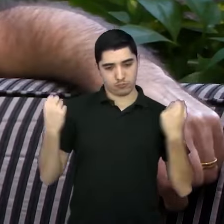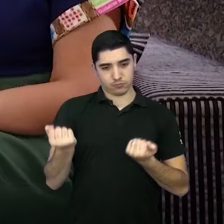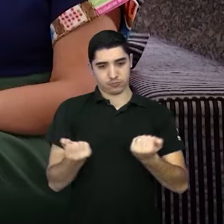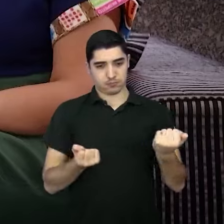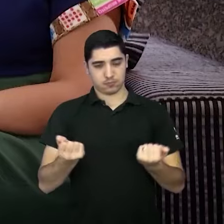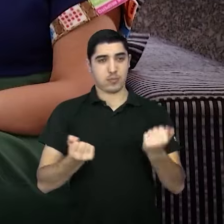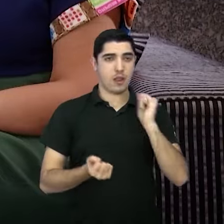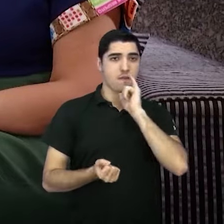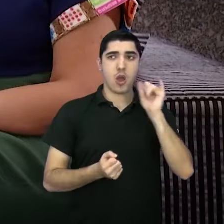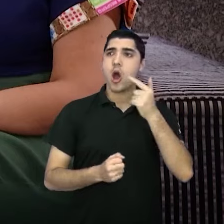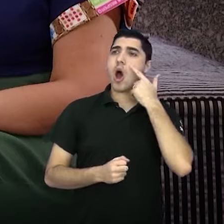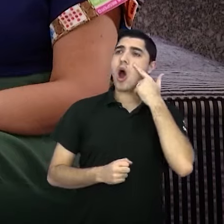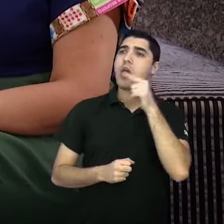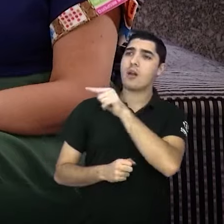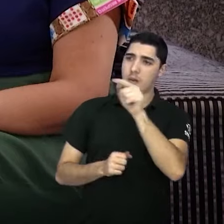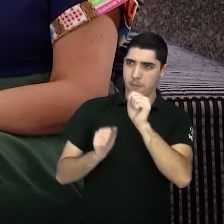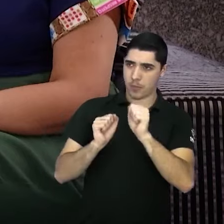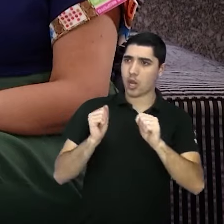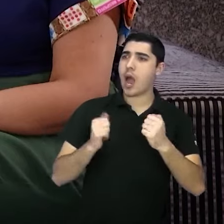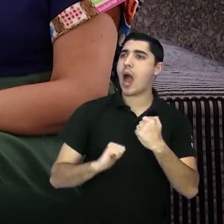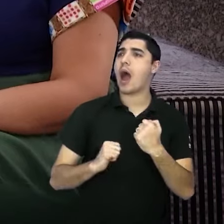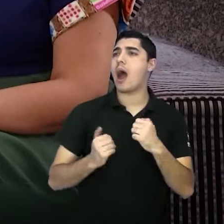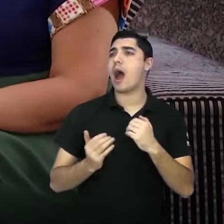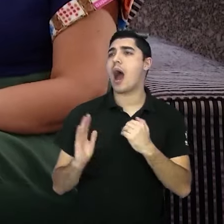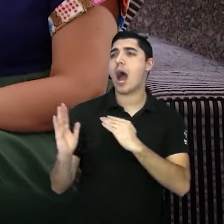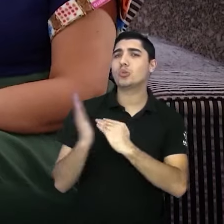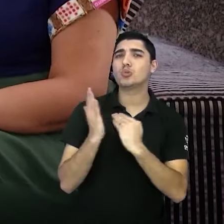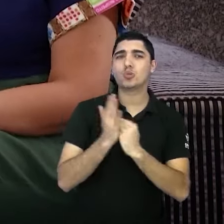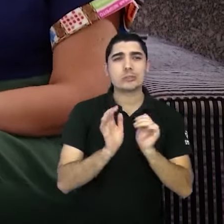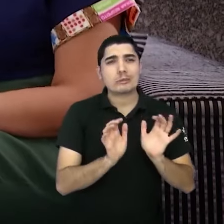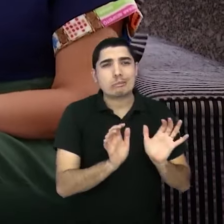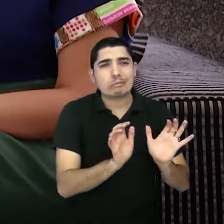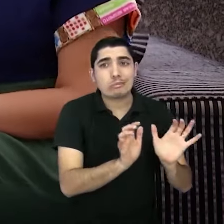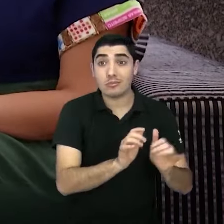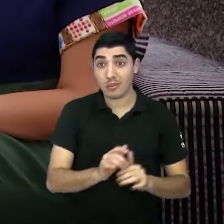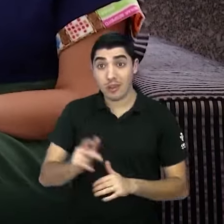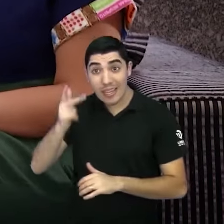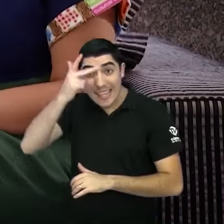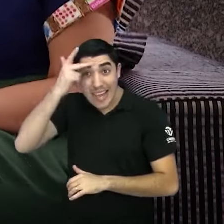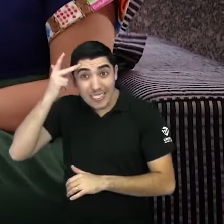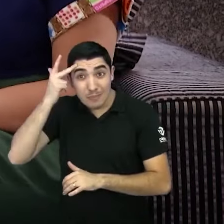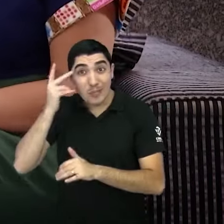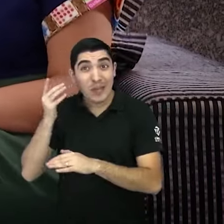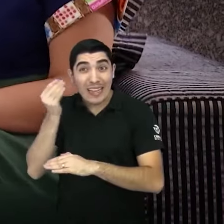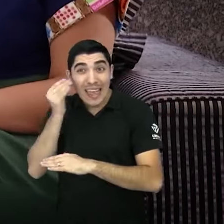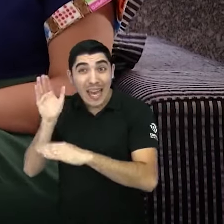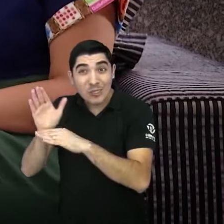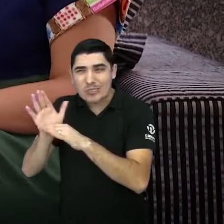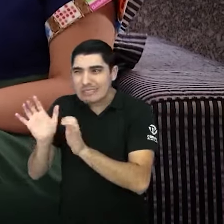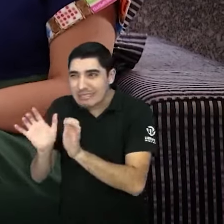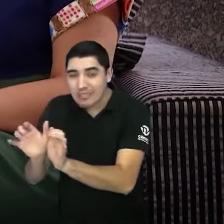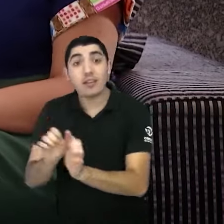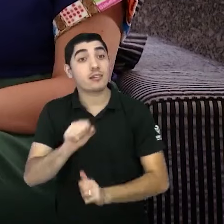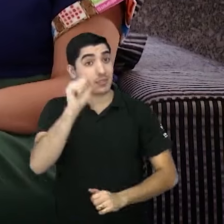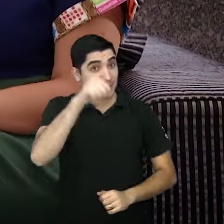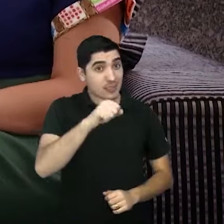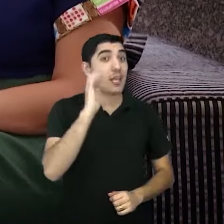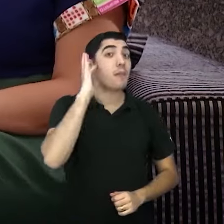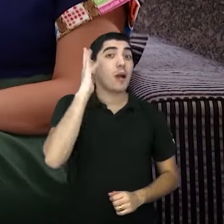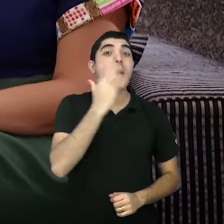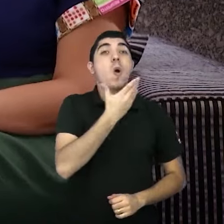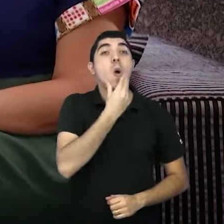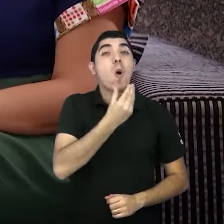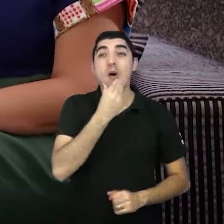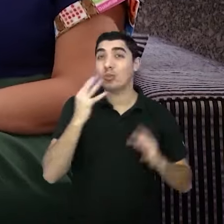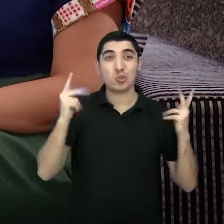olha, o pessoal pode dar uma empurradinha. E os passageiros tinham que empurrar o ônibus. Os